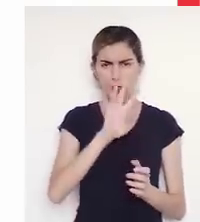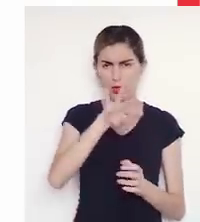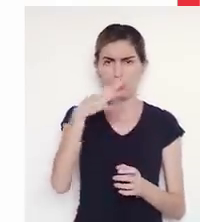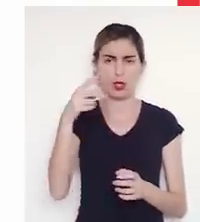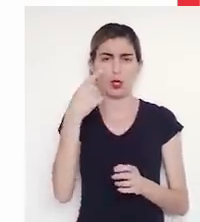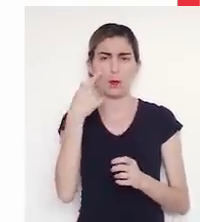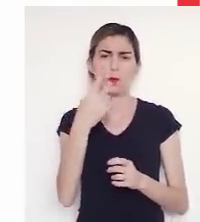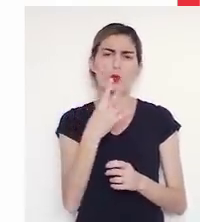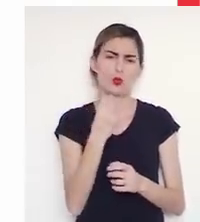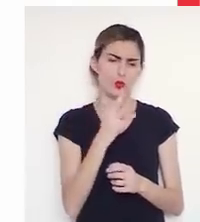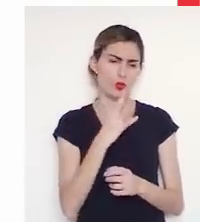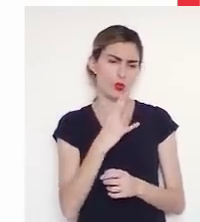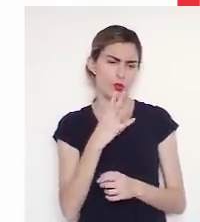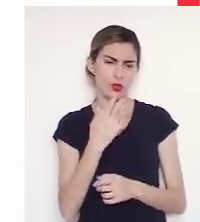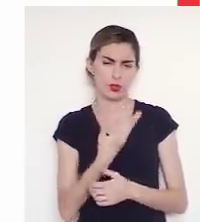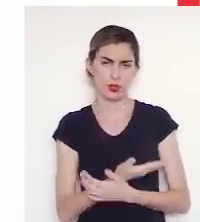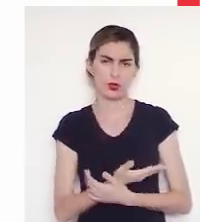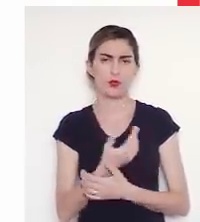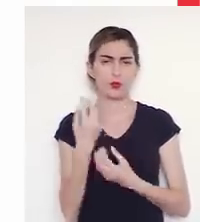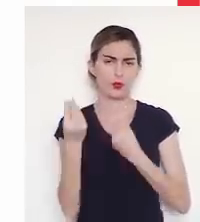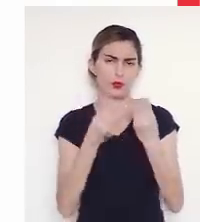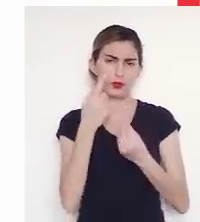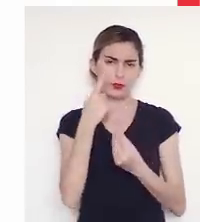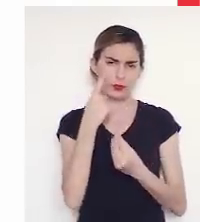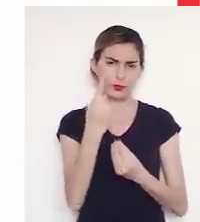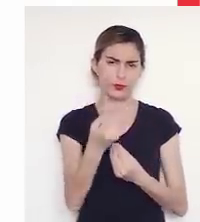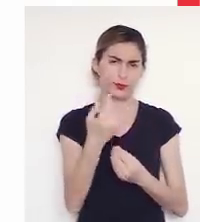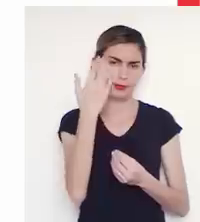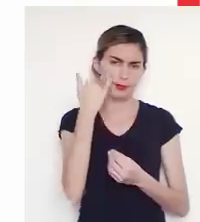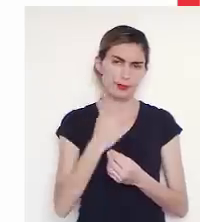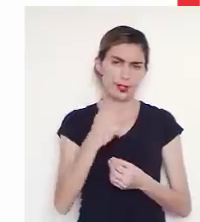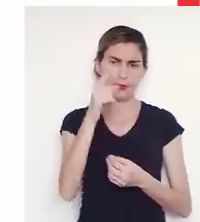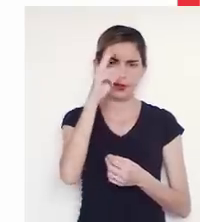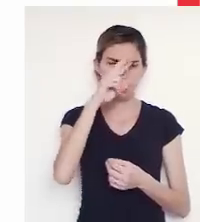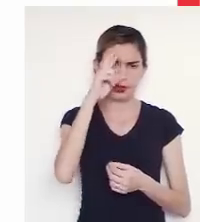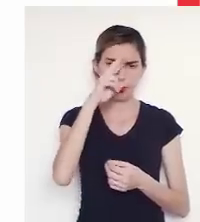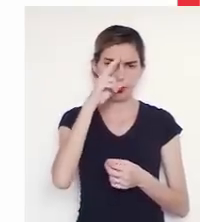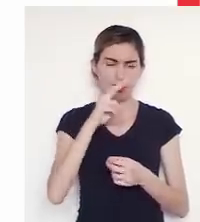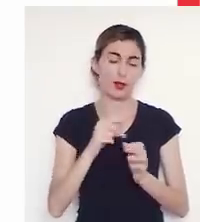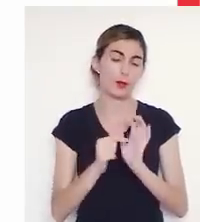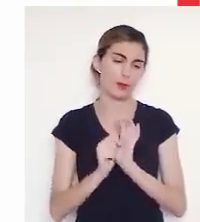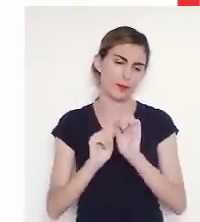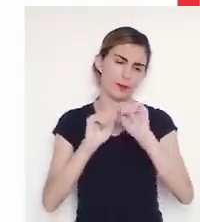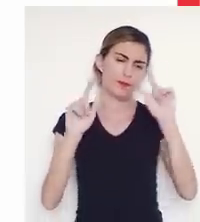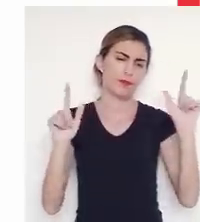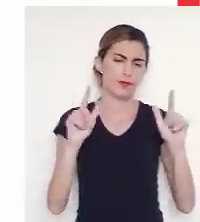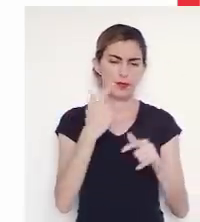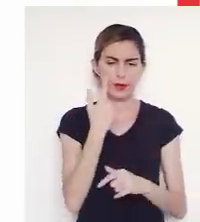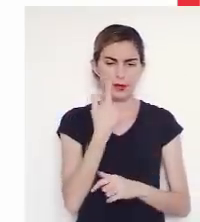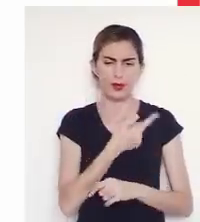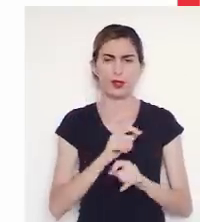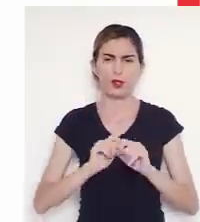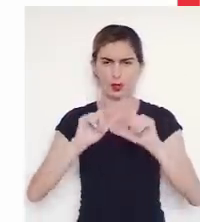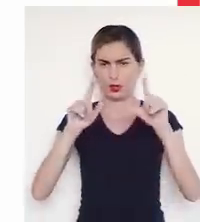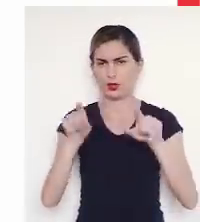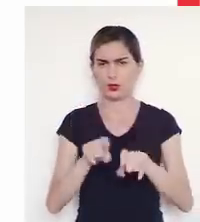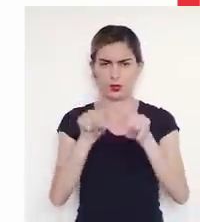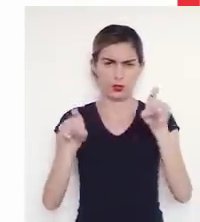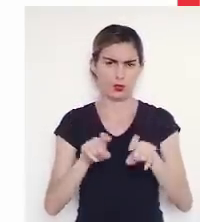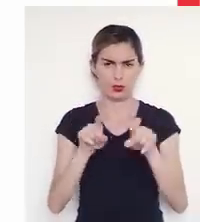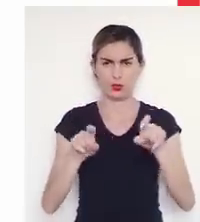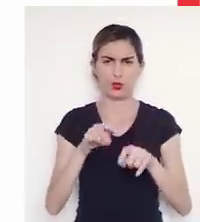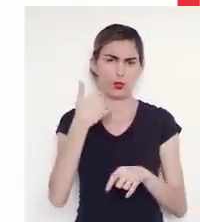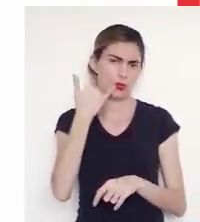ele é muito conhecido. Como você sabe, certamente você lembra, conforme aparece na tela do seu computador,